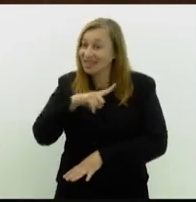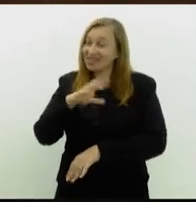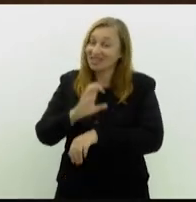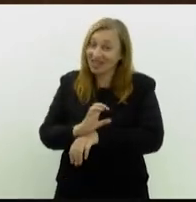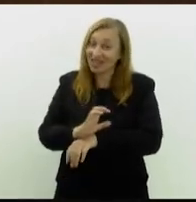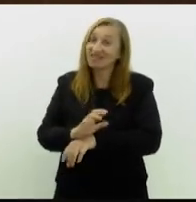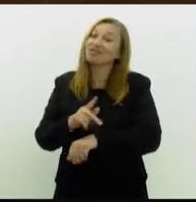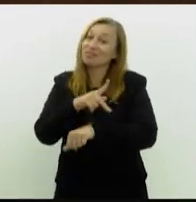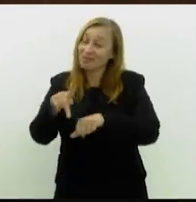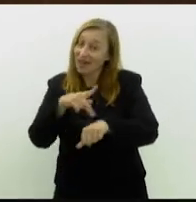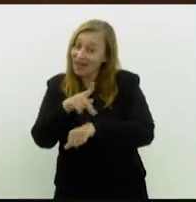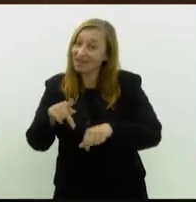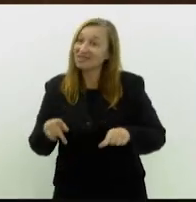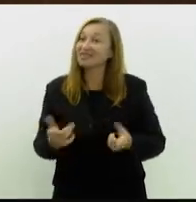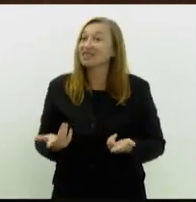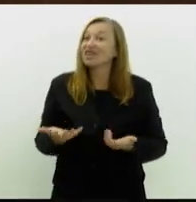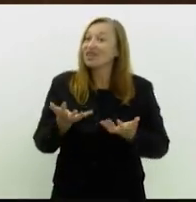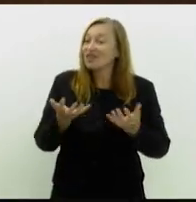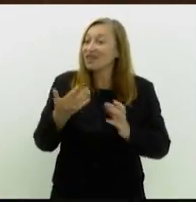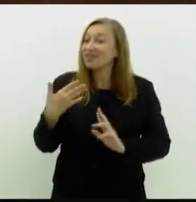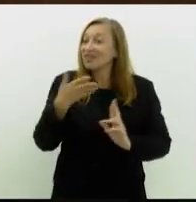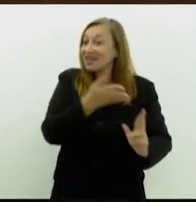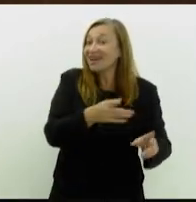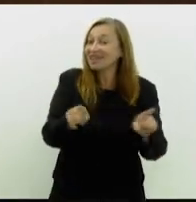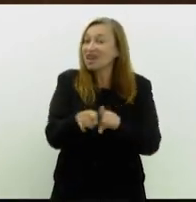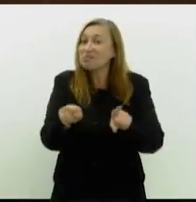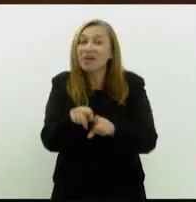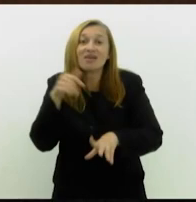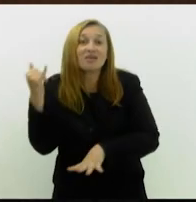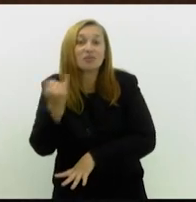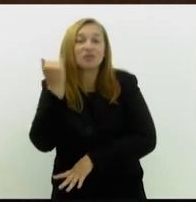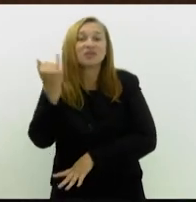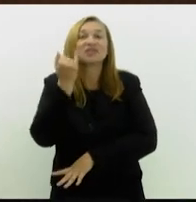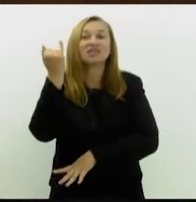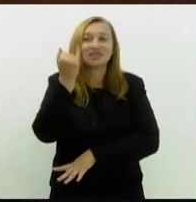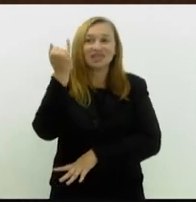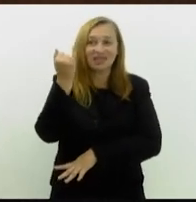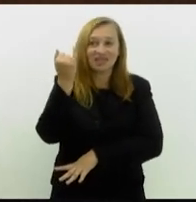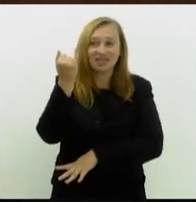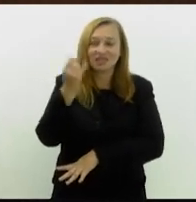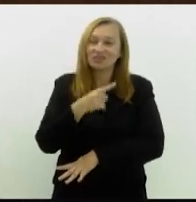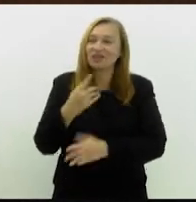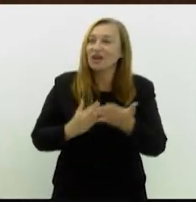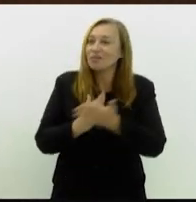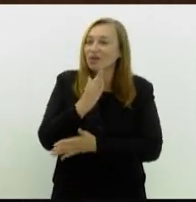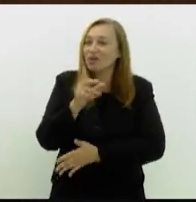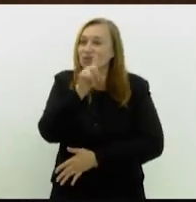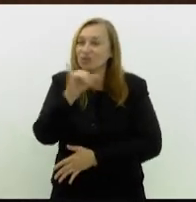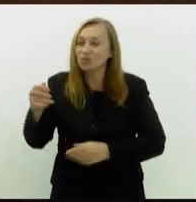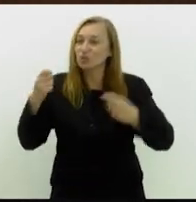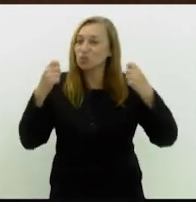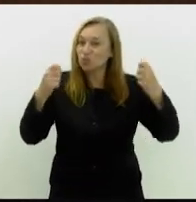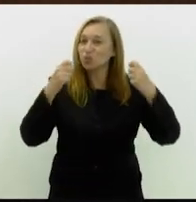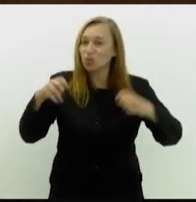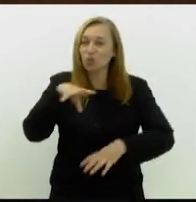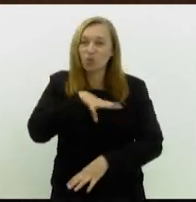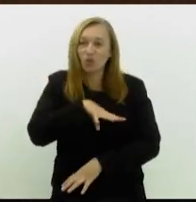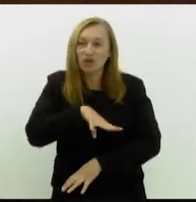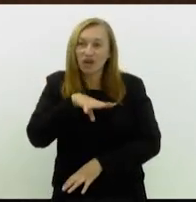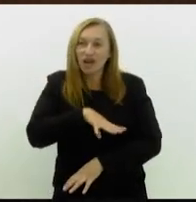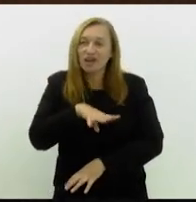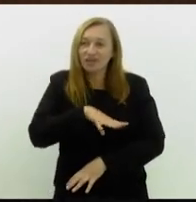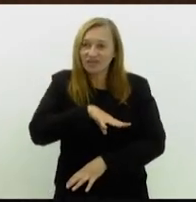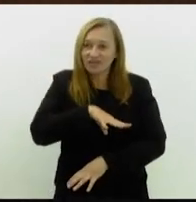e nesse país e eu queria referenciar também que é importantíssimo estarmos aprovando o dia do torcedor do Vasco a